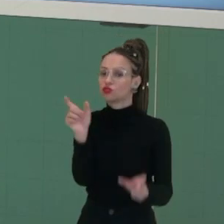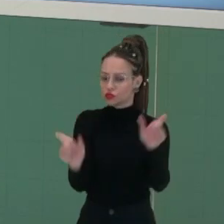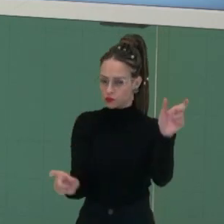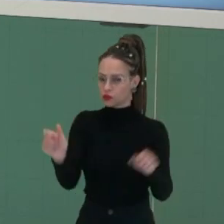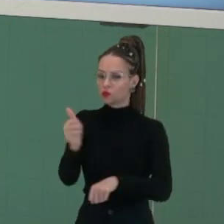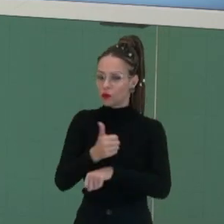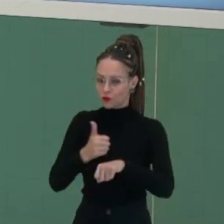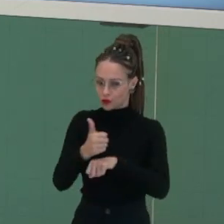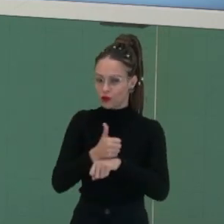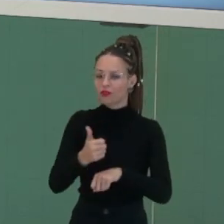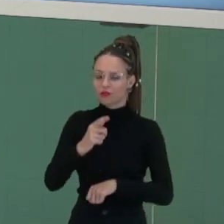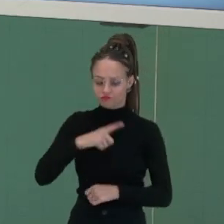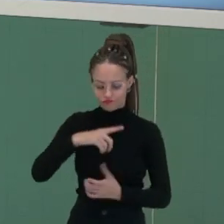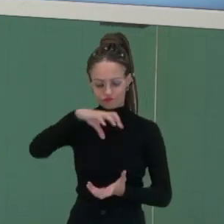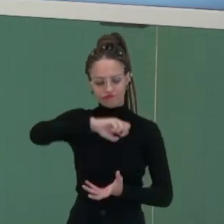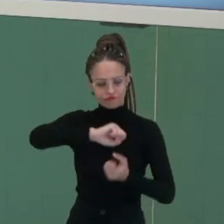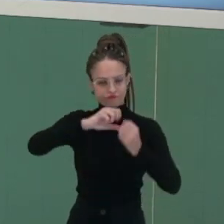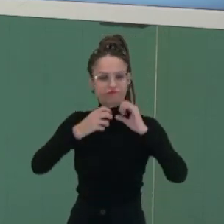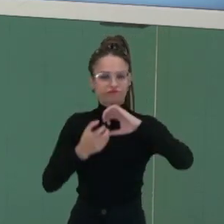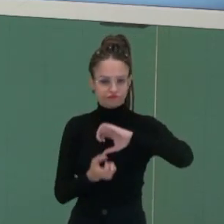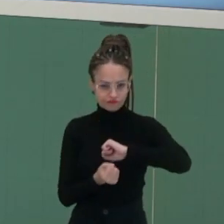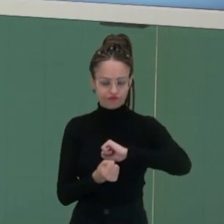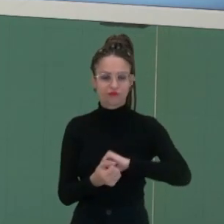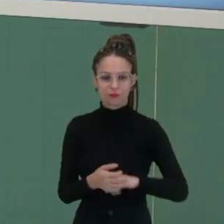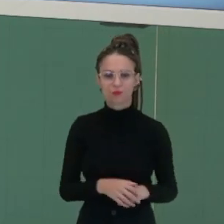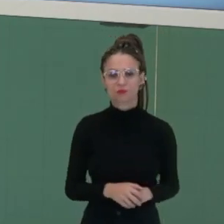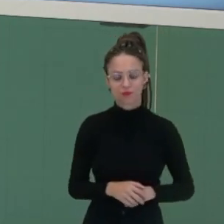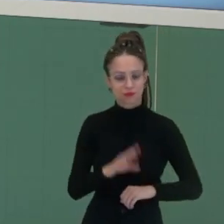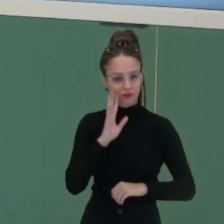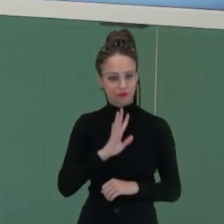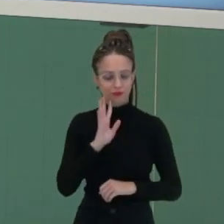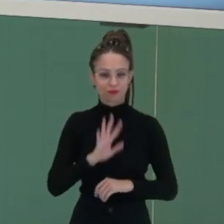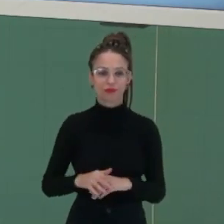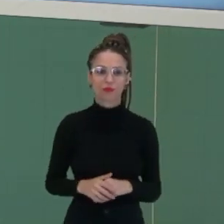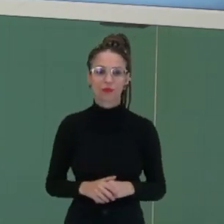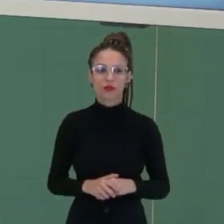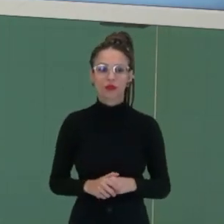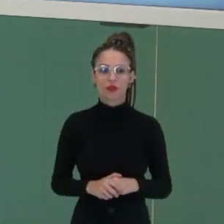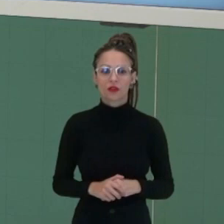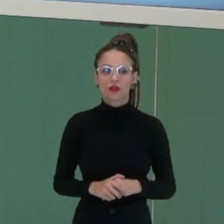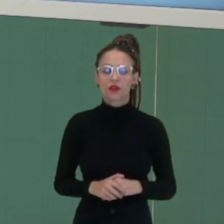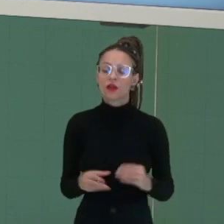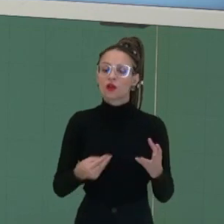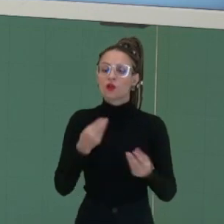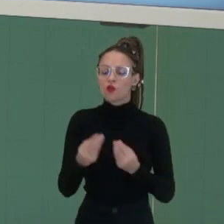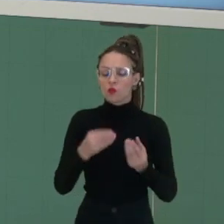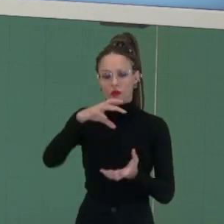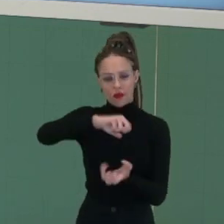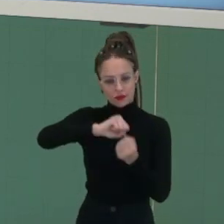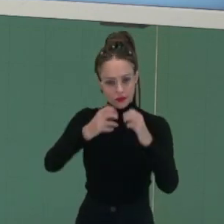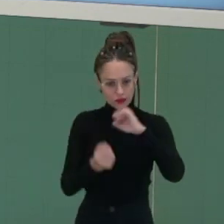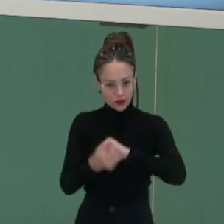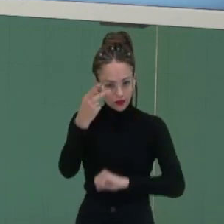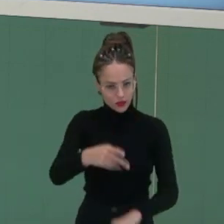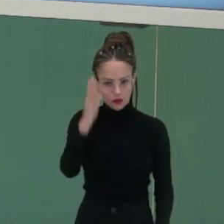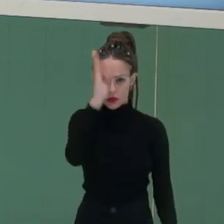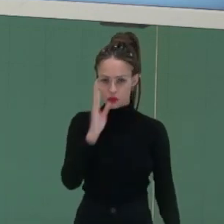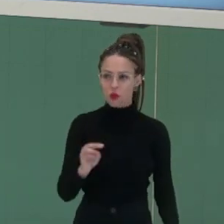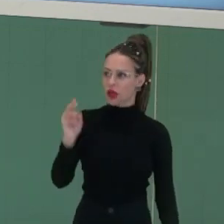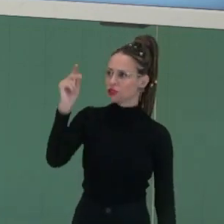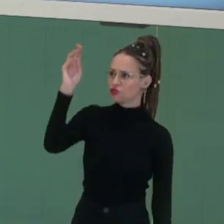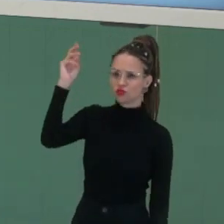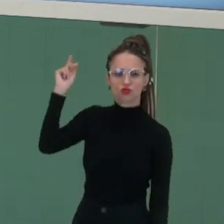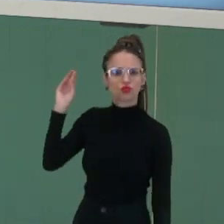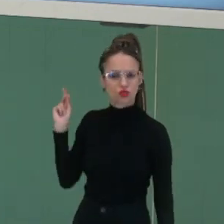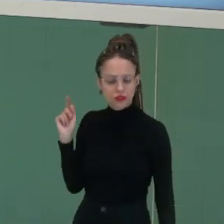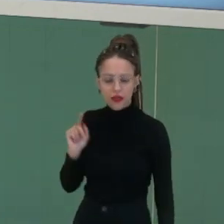muita gente na produção desse artesanato aí, que bacana, né? A produção do artesanato no Brasil ainda é antiga,